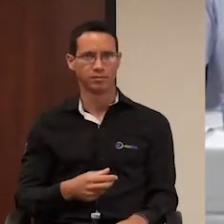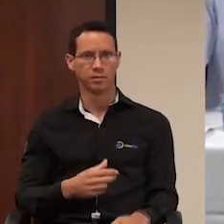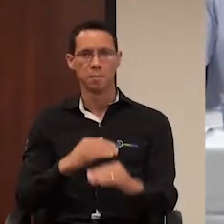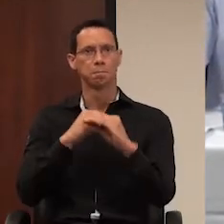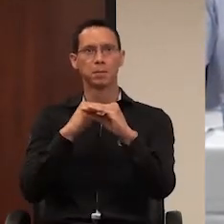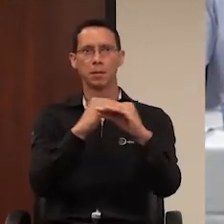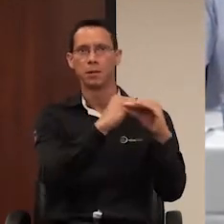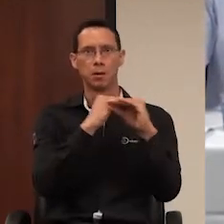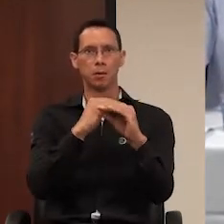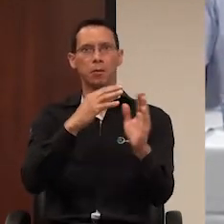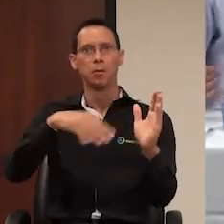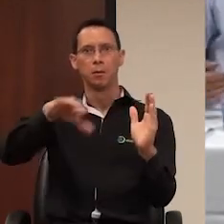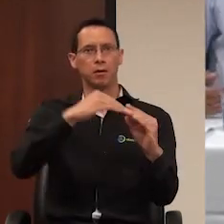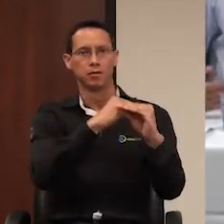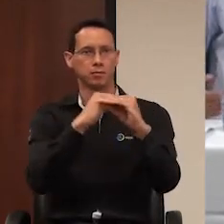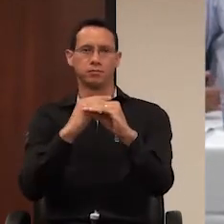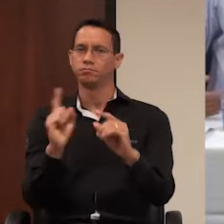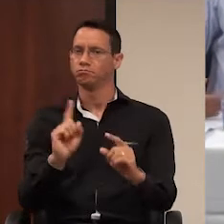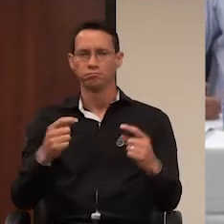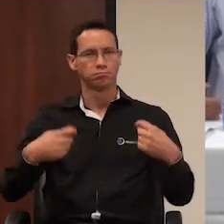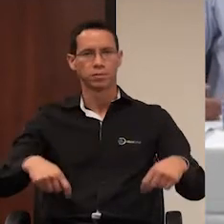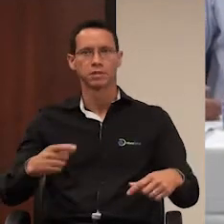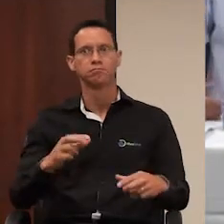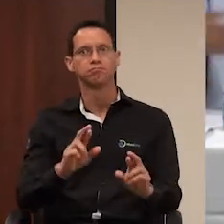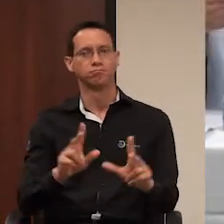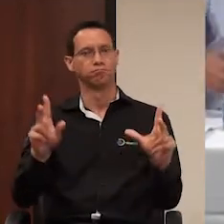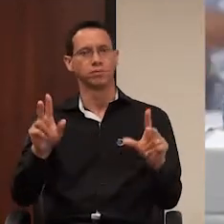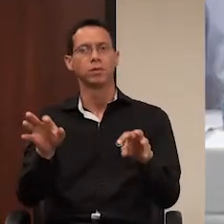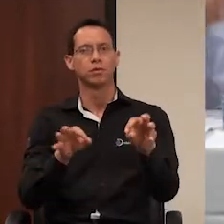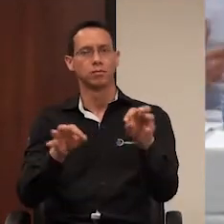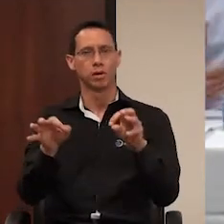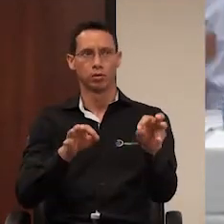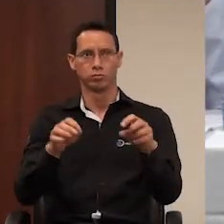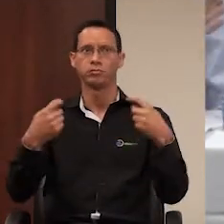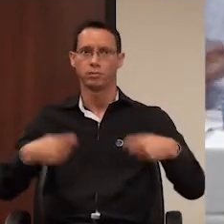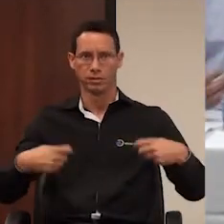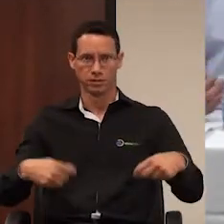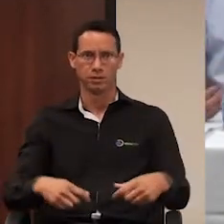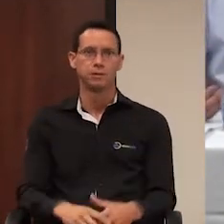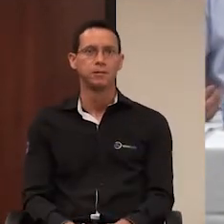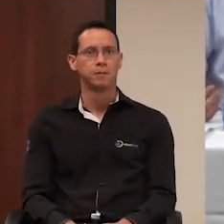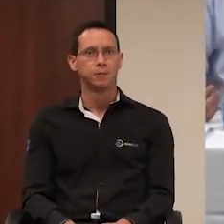padrão. Ela precisa ser um plano, e eu reforço